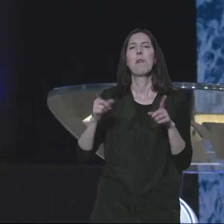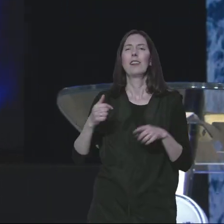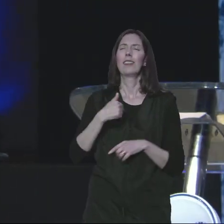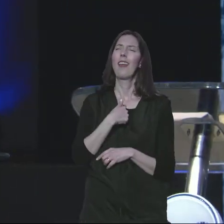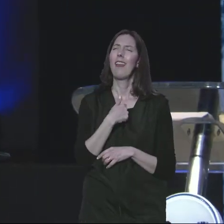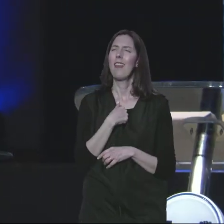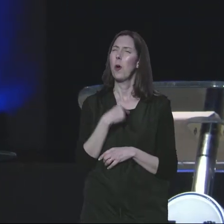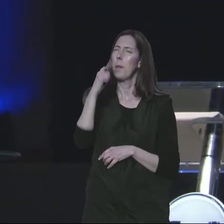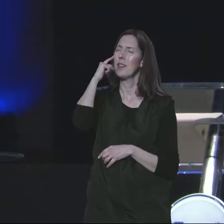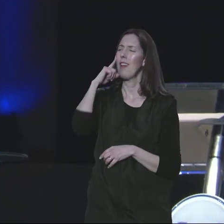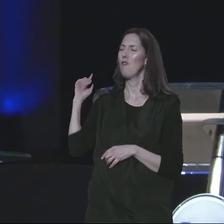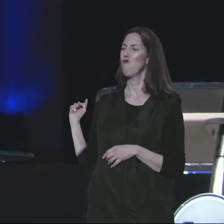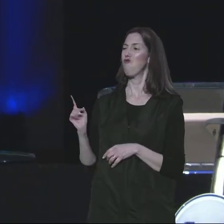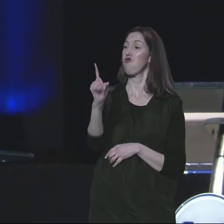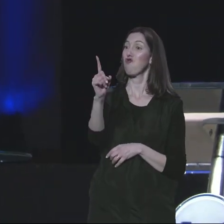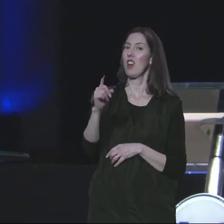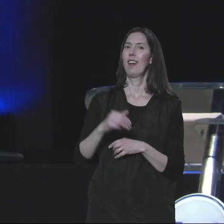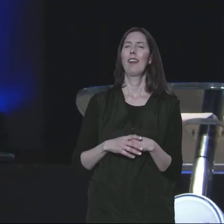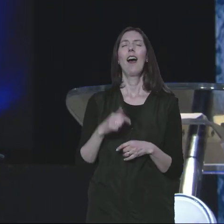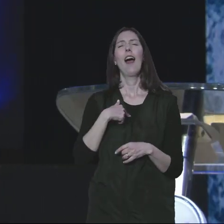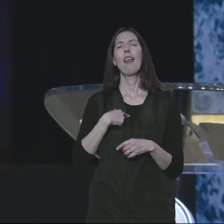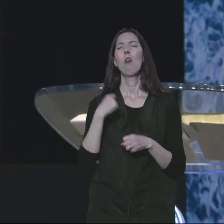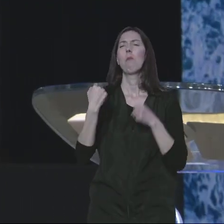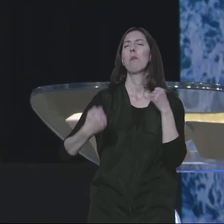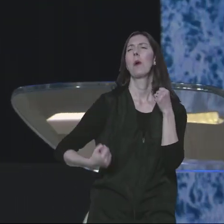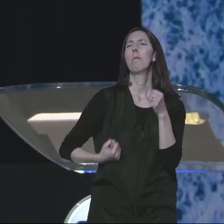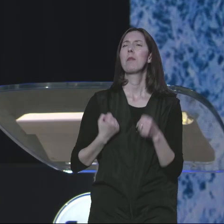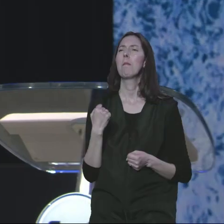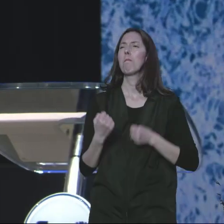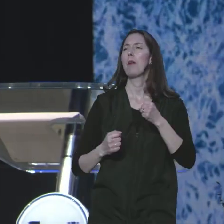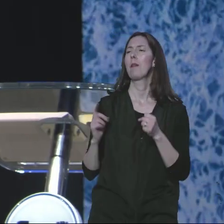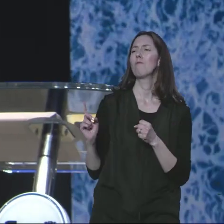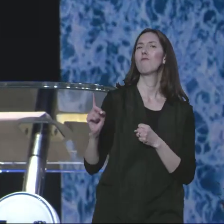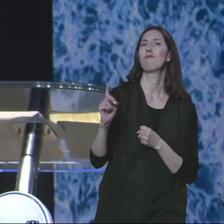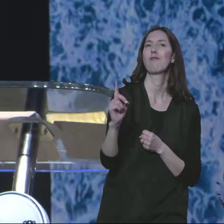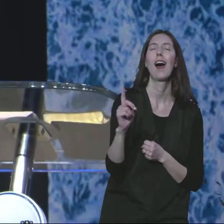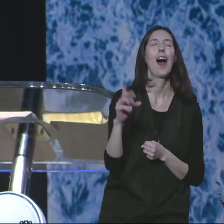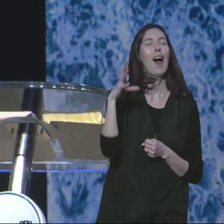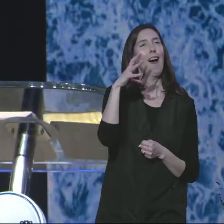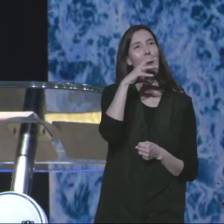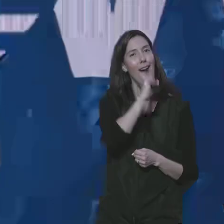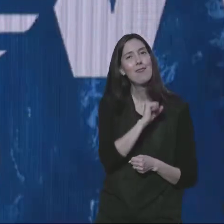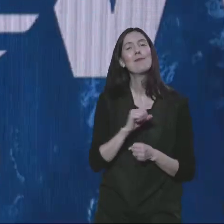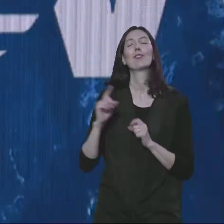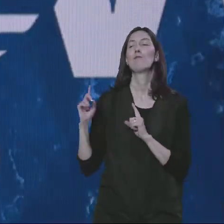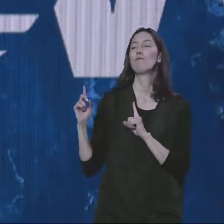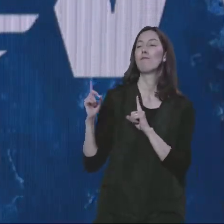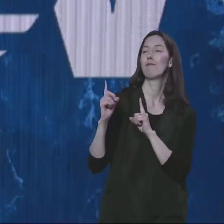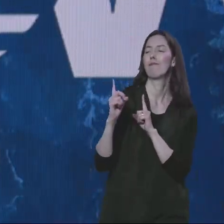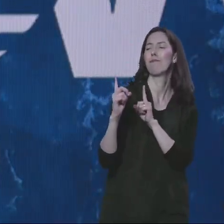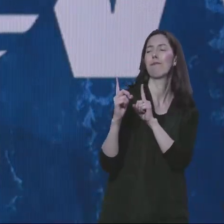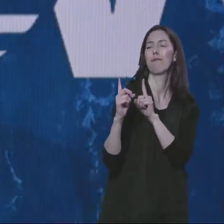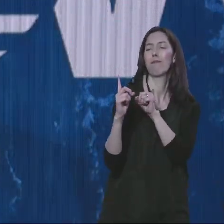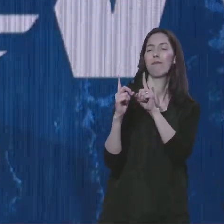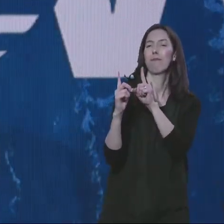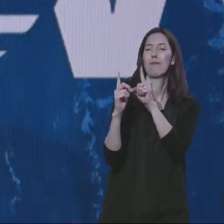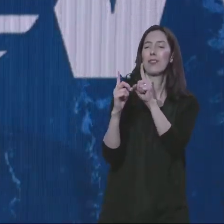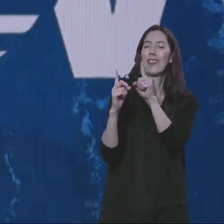7 minutos e ele vai estar morto andando. Cara, era certeiro. Eu lá no meu passinho, no